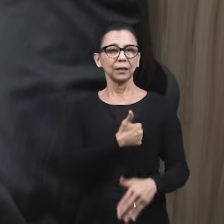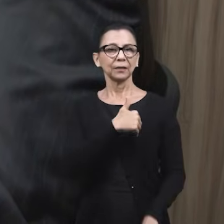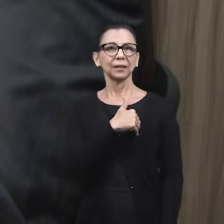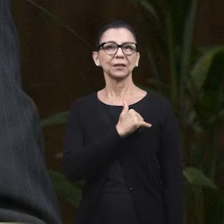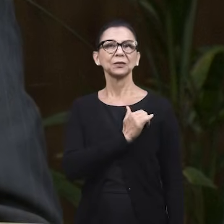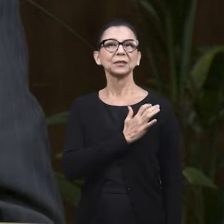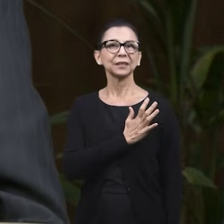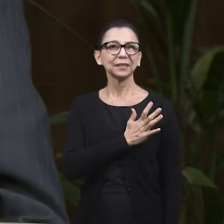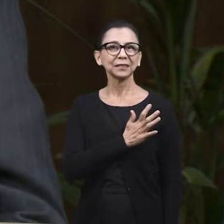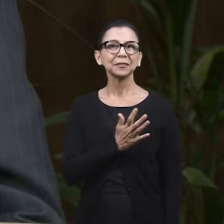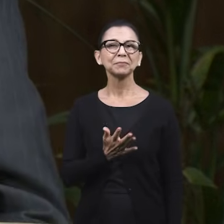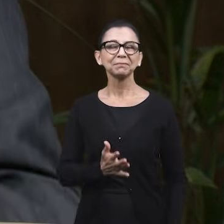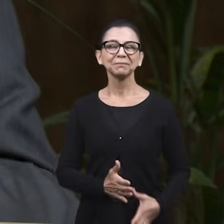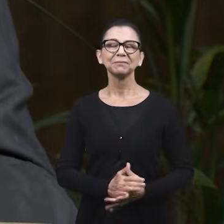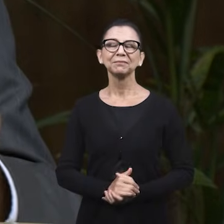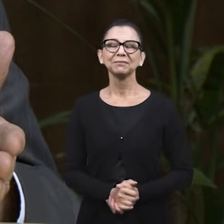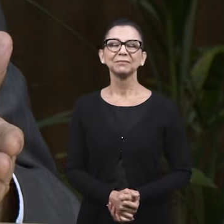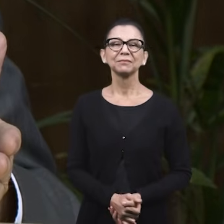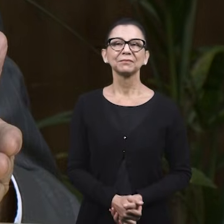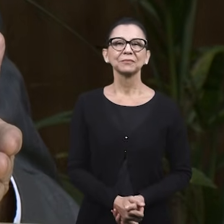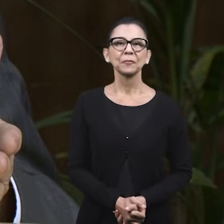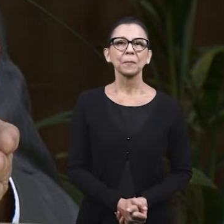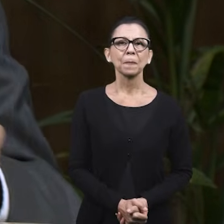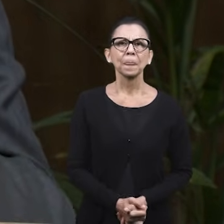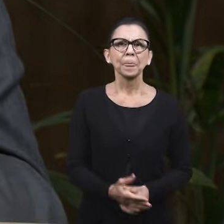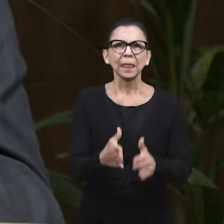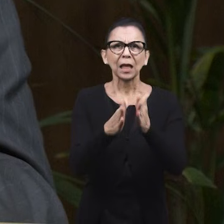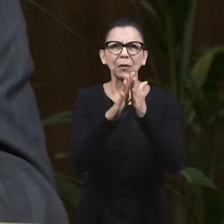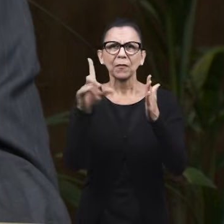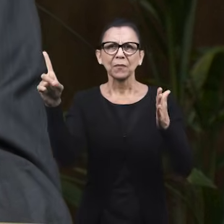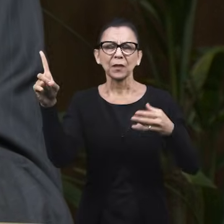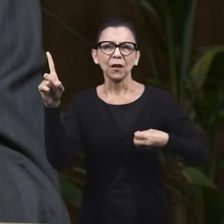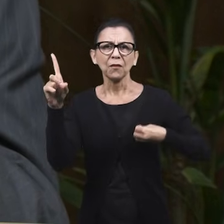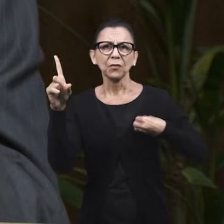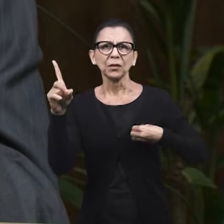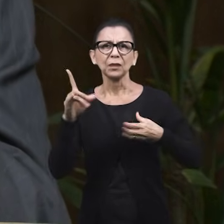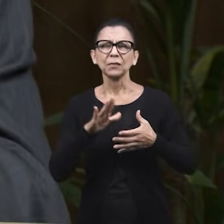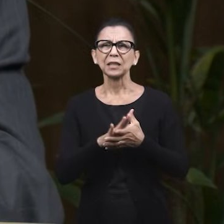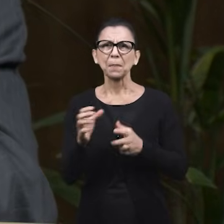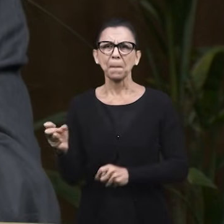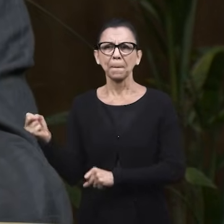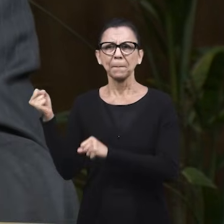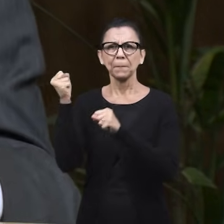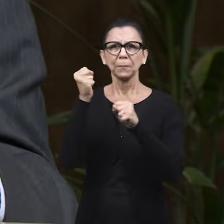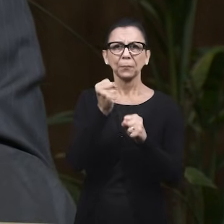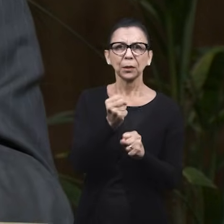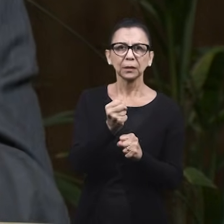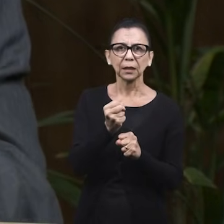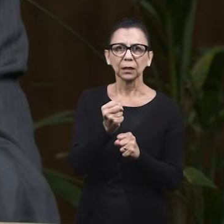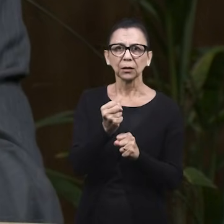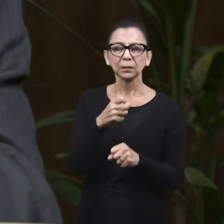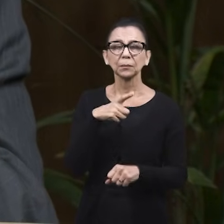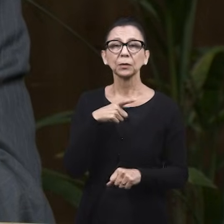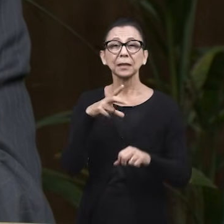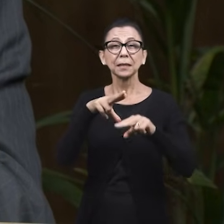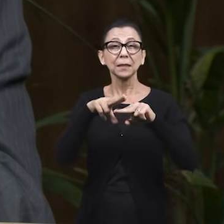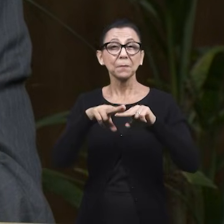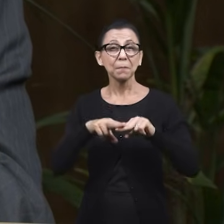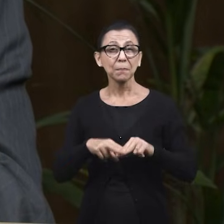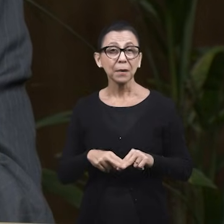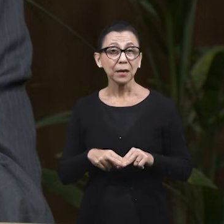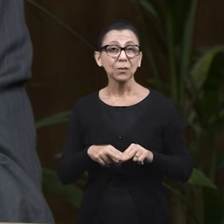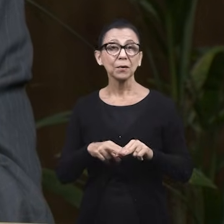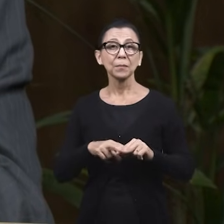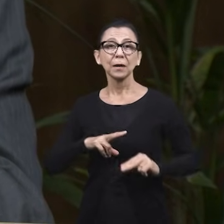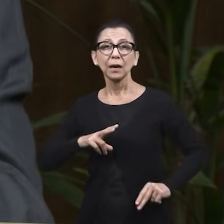efeito. Então a palavra é viva. Por que ela é eficaz? Porque ela tem todos os meios para